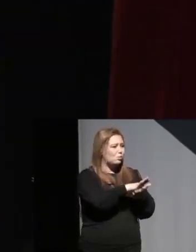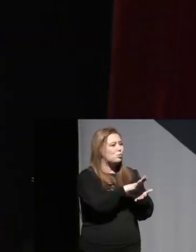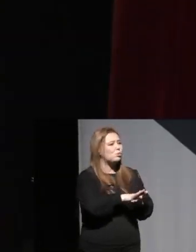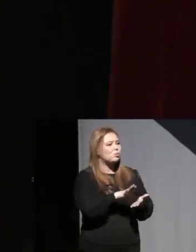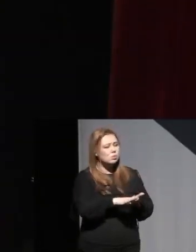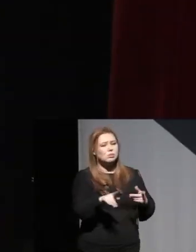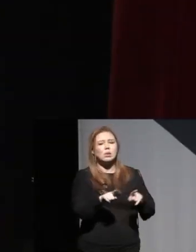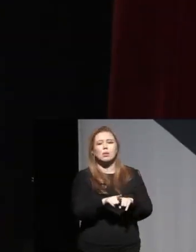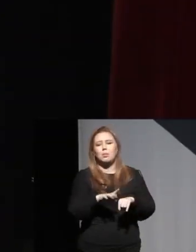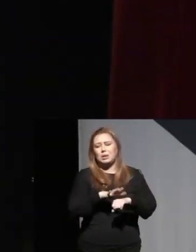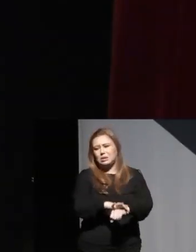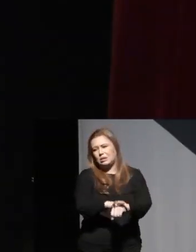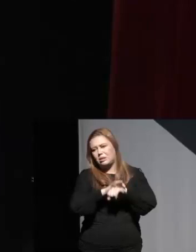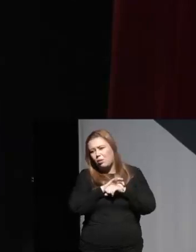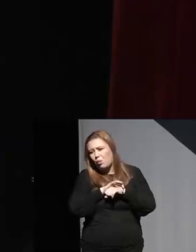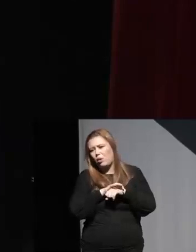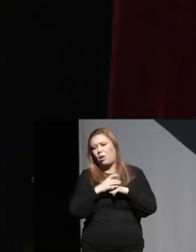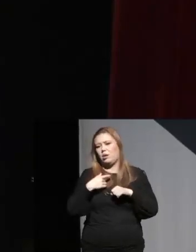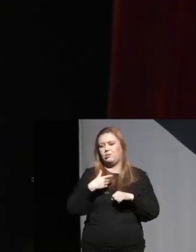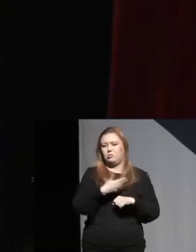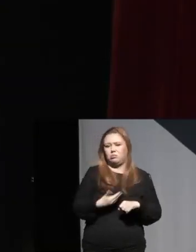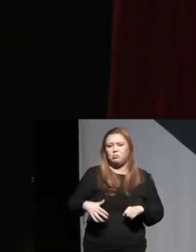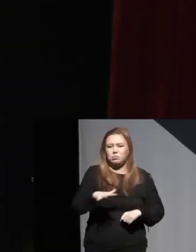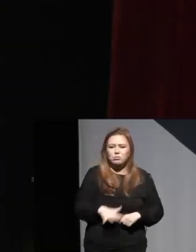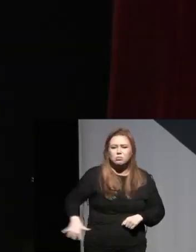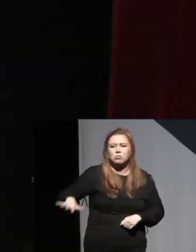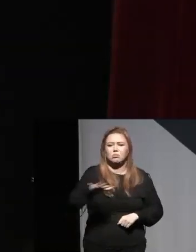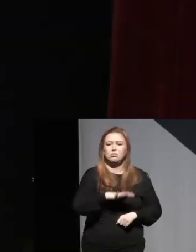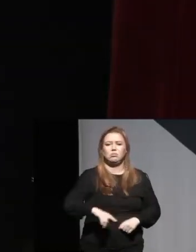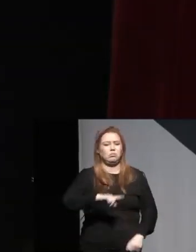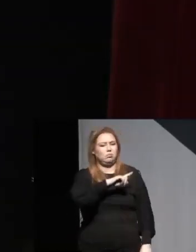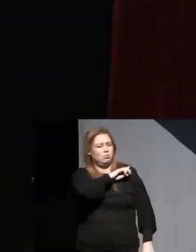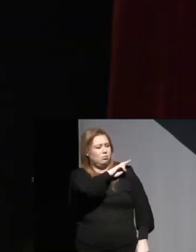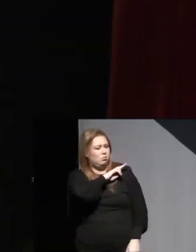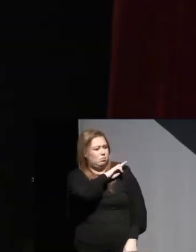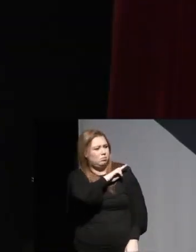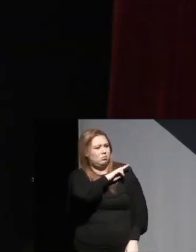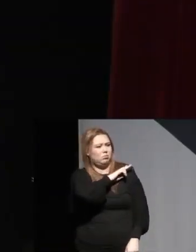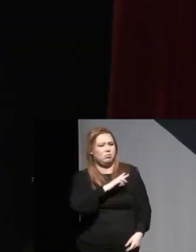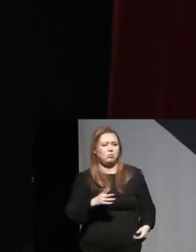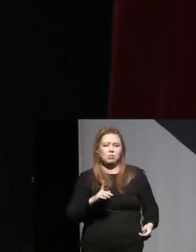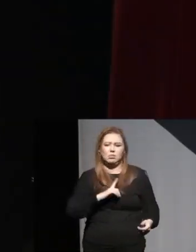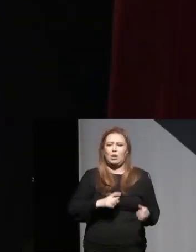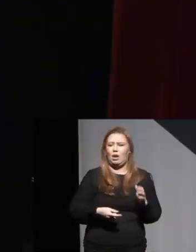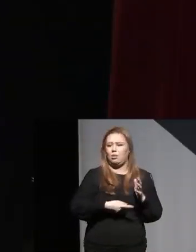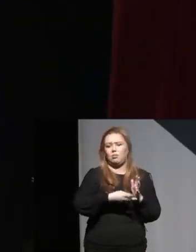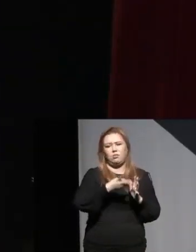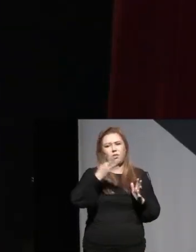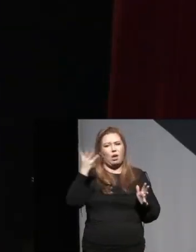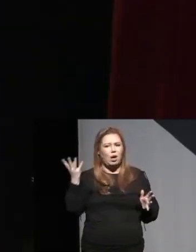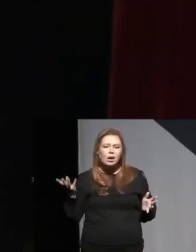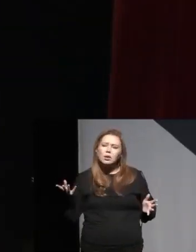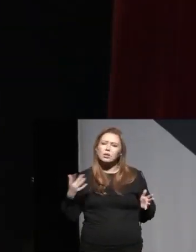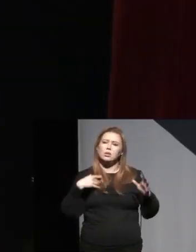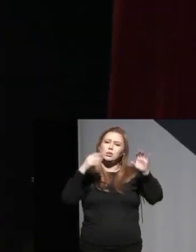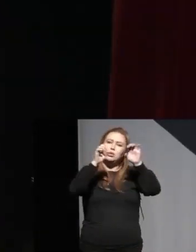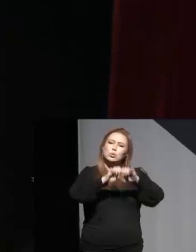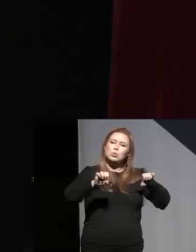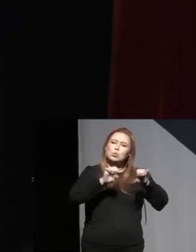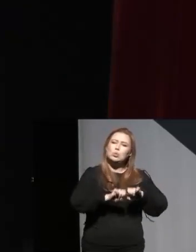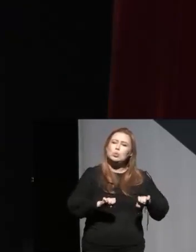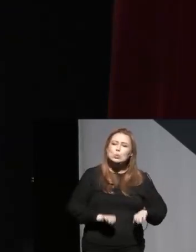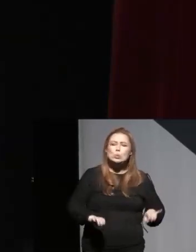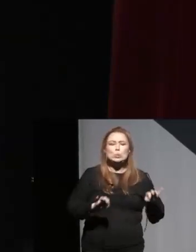também segurança pública, educação, ensino médio, enfim, todos os outros, estrutura e assim